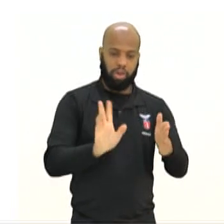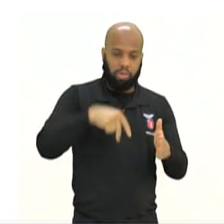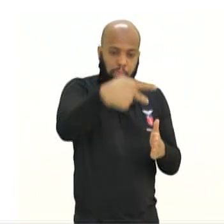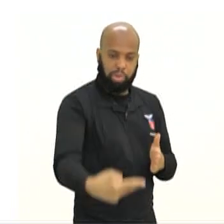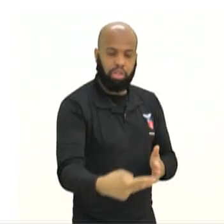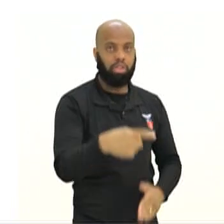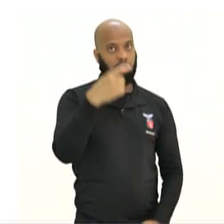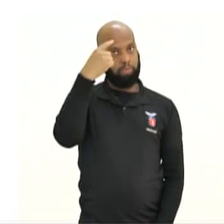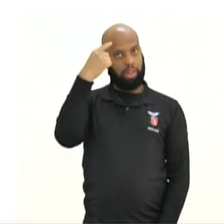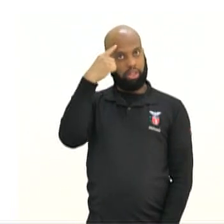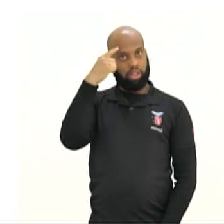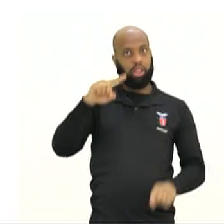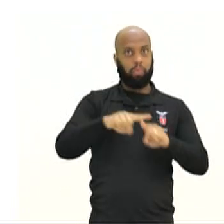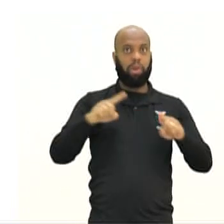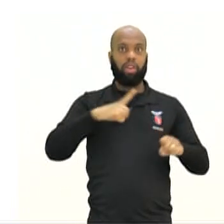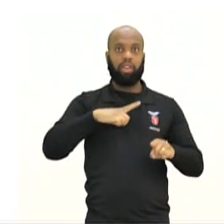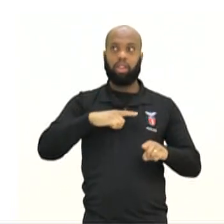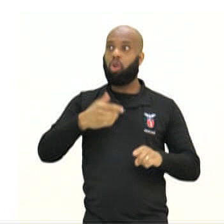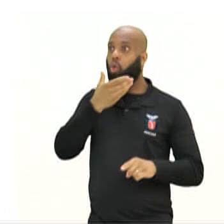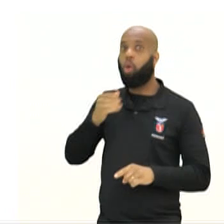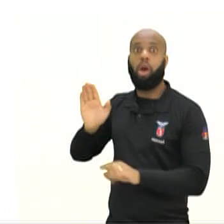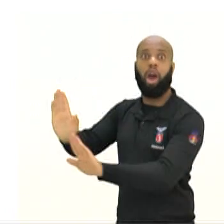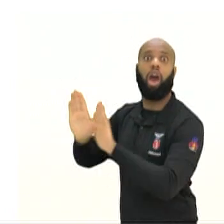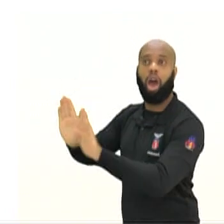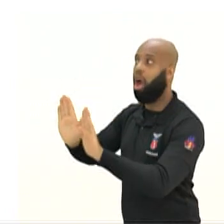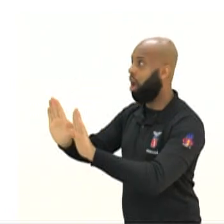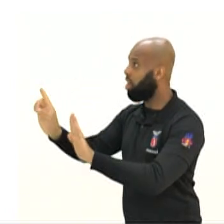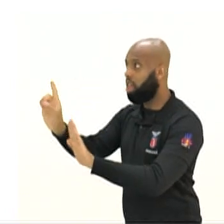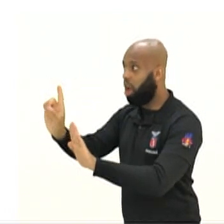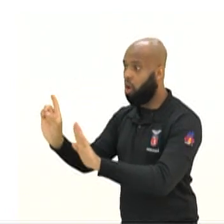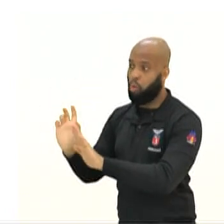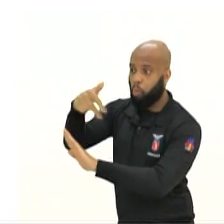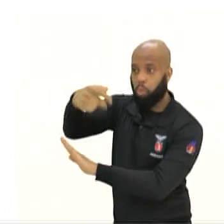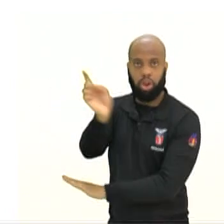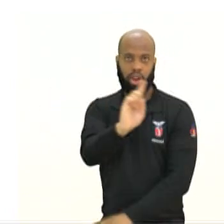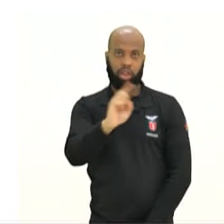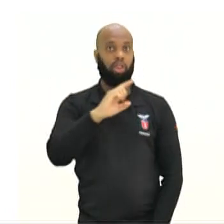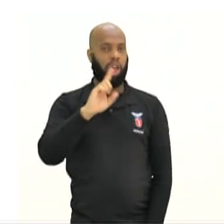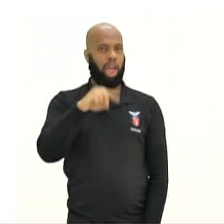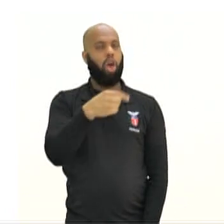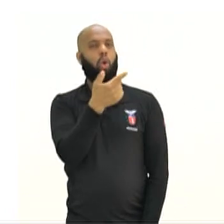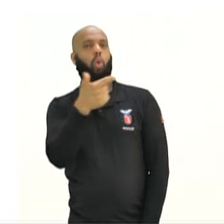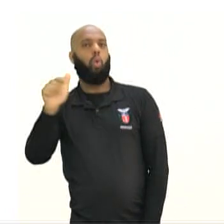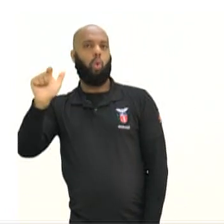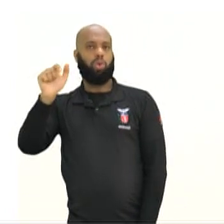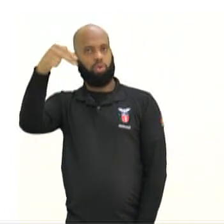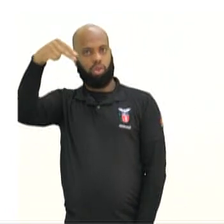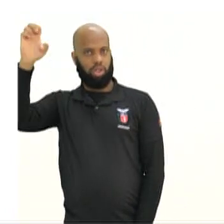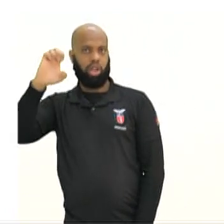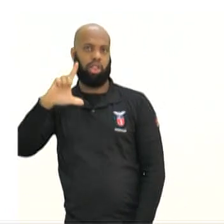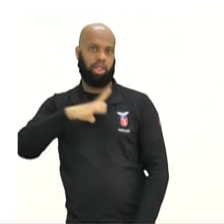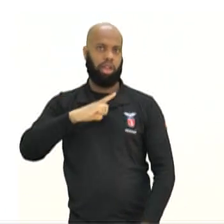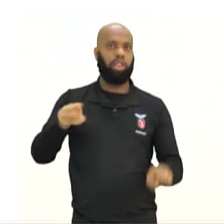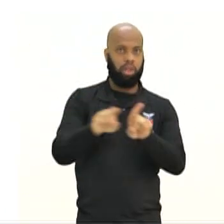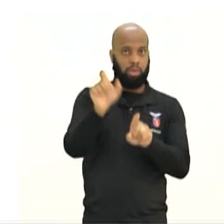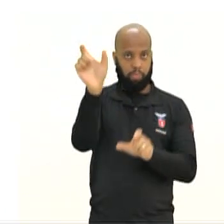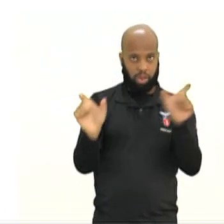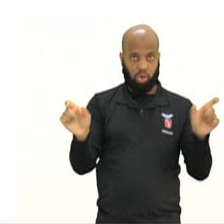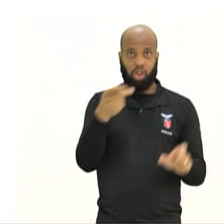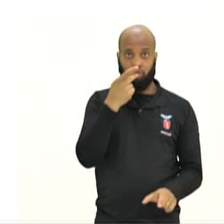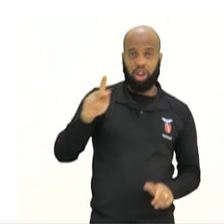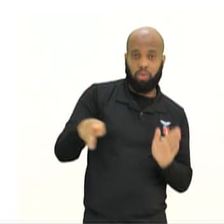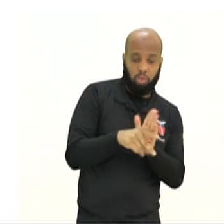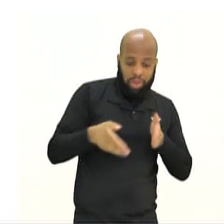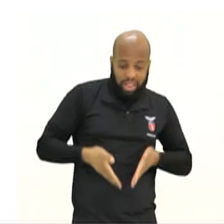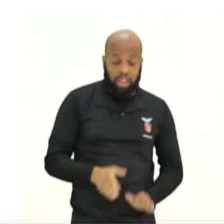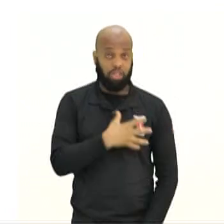Mas, é contido pelo carpinteiro José, também um outro nordestino, que fala do nascimento do filho. A renovação da